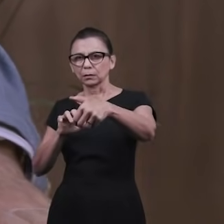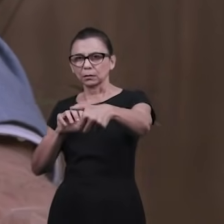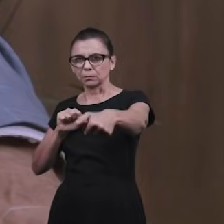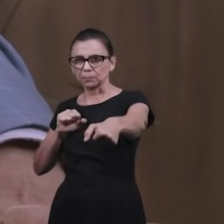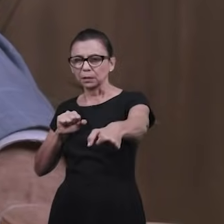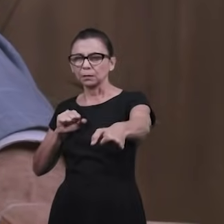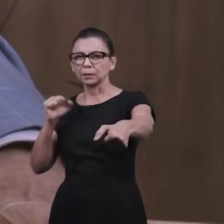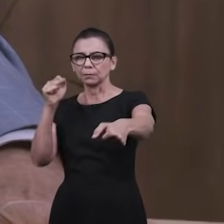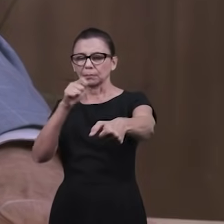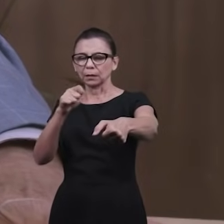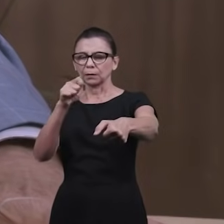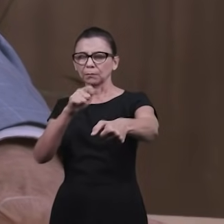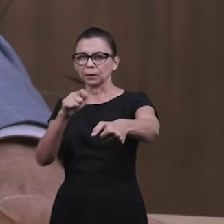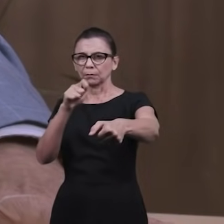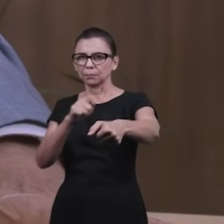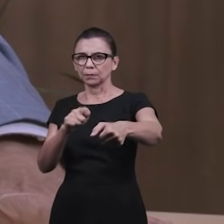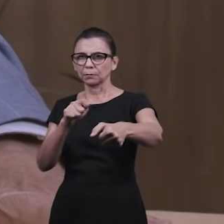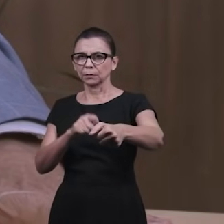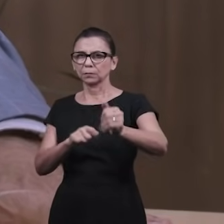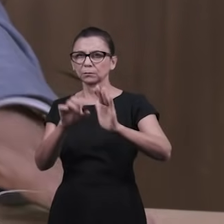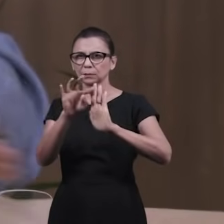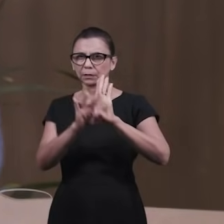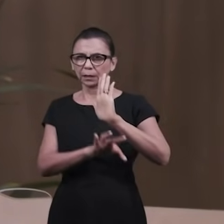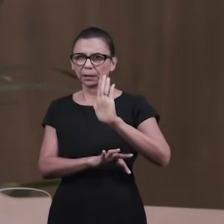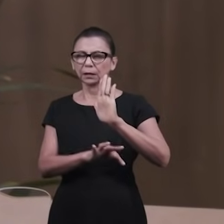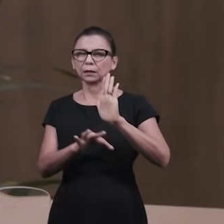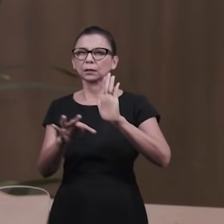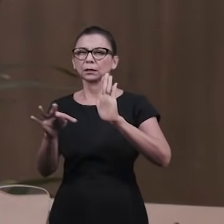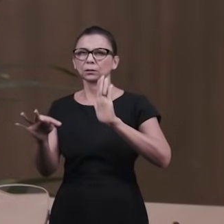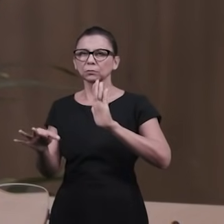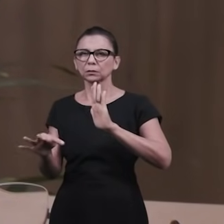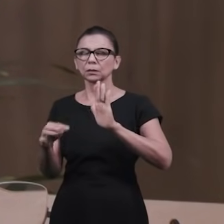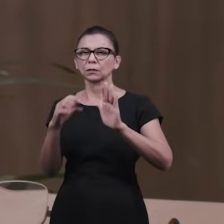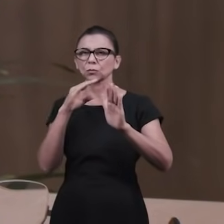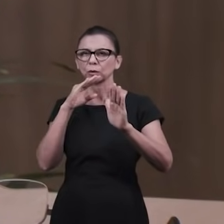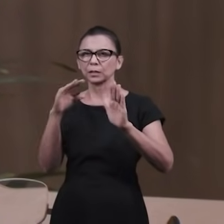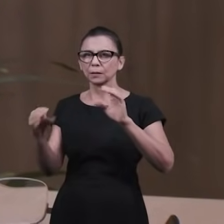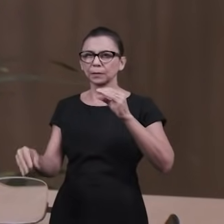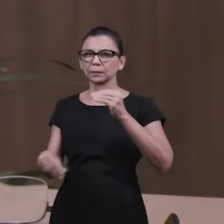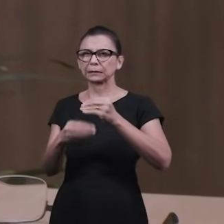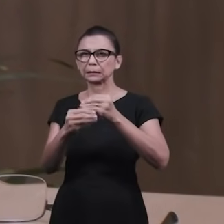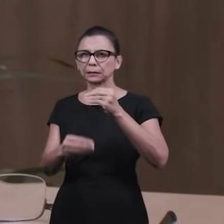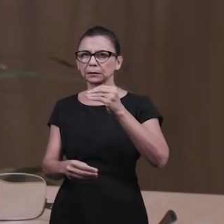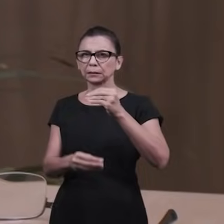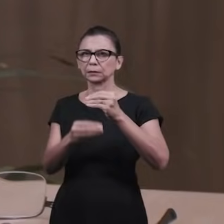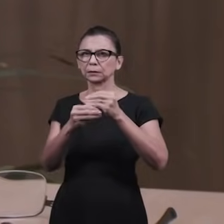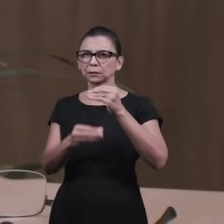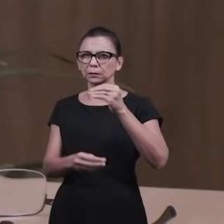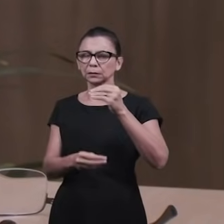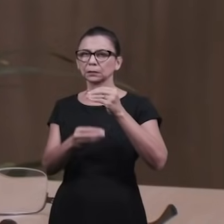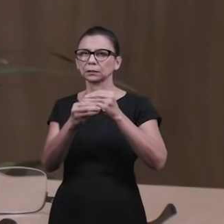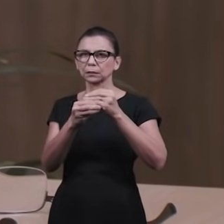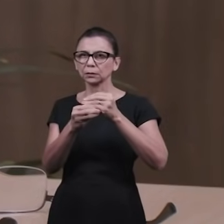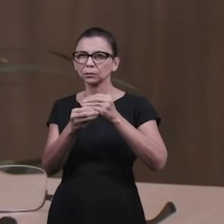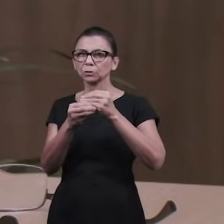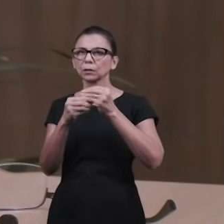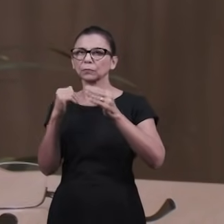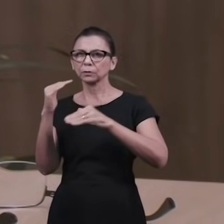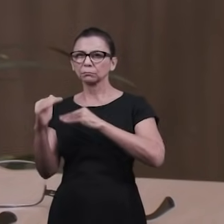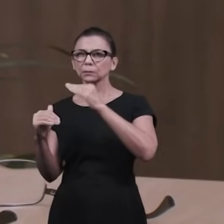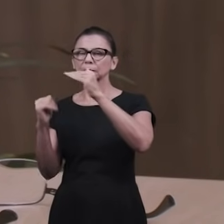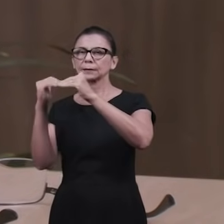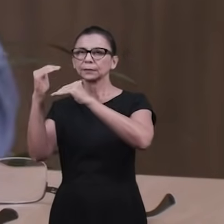aquela citação profética de Atos, no capítulo 6, ela vai se consubstanciando e vai se corroborando e vai se